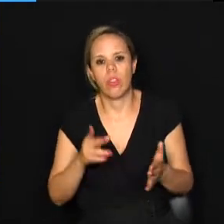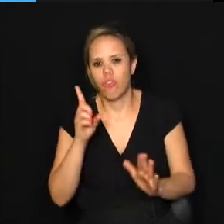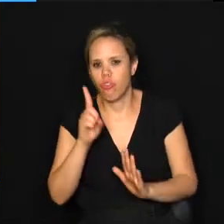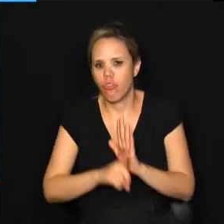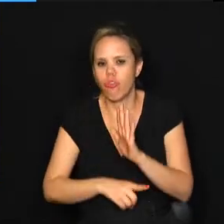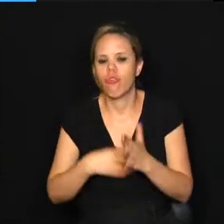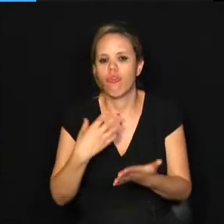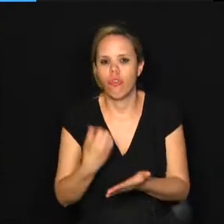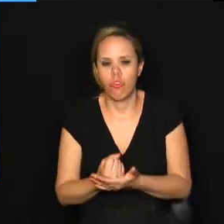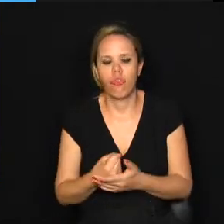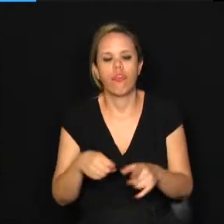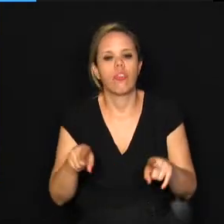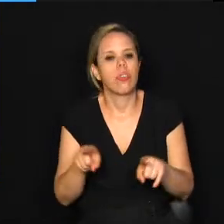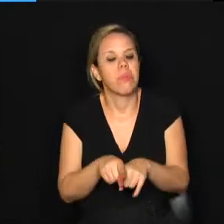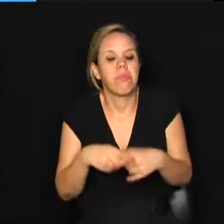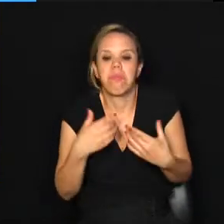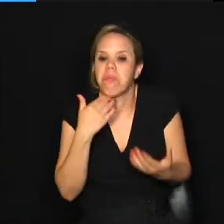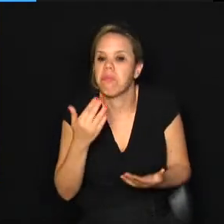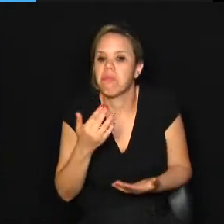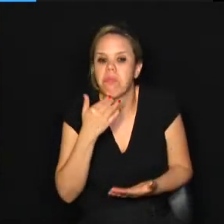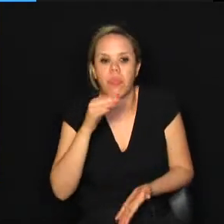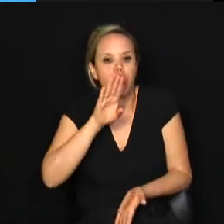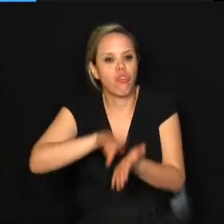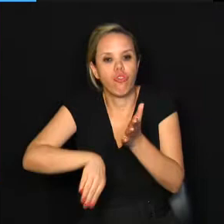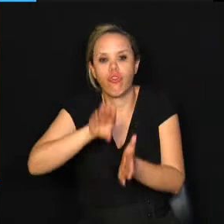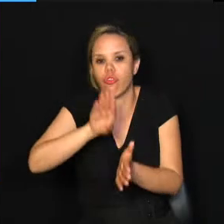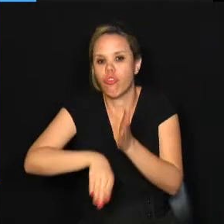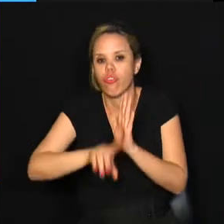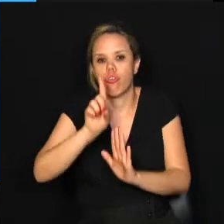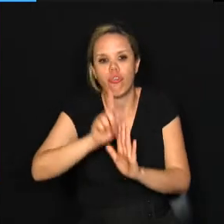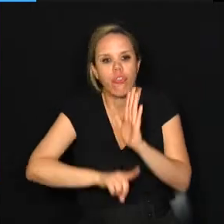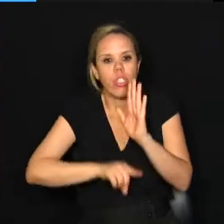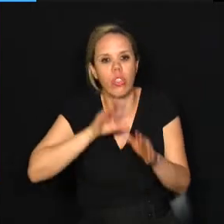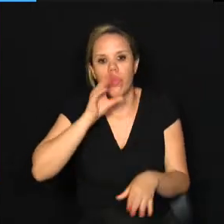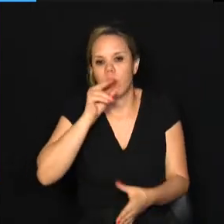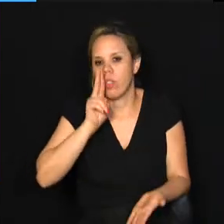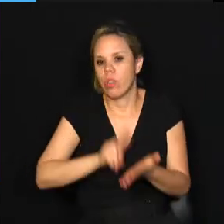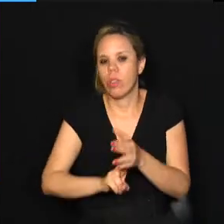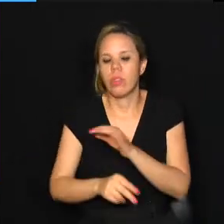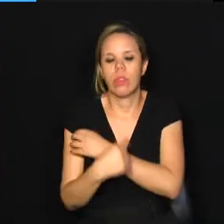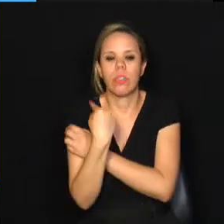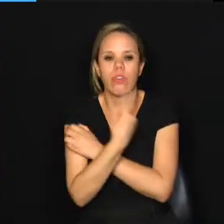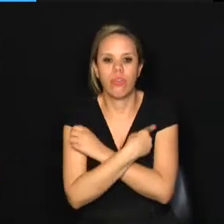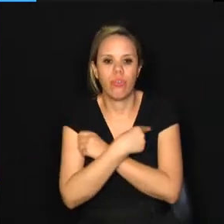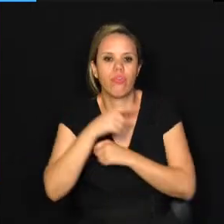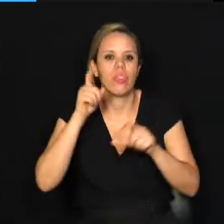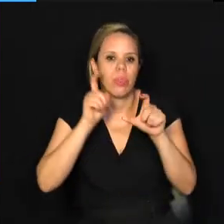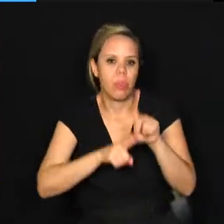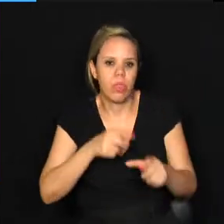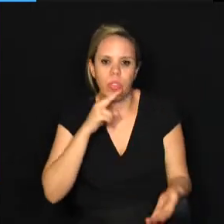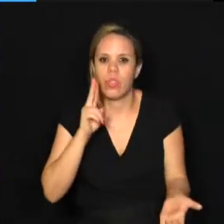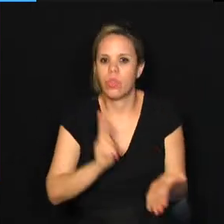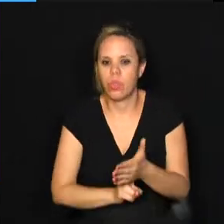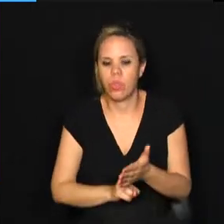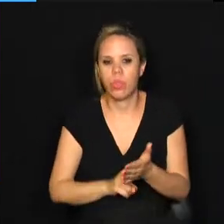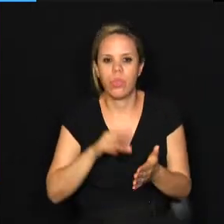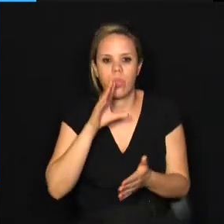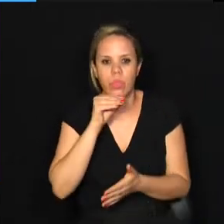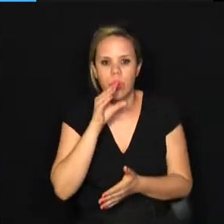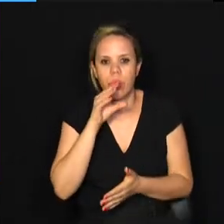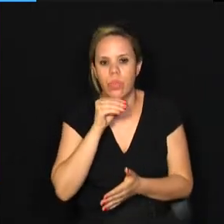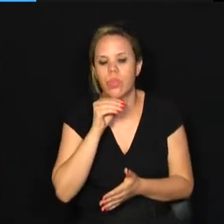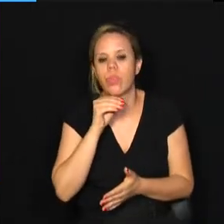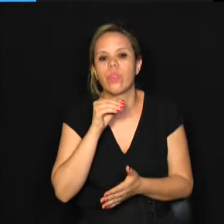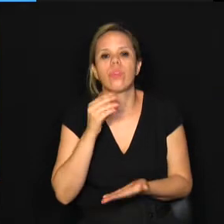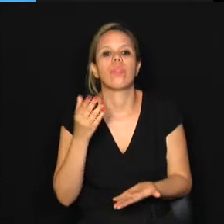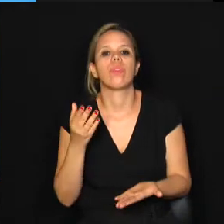estar sendo respeitados, e não tá, eles estão tirando cada vez mais, né? Então, assim, a gente depende dos Correios e os funcionários do Correio dependem